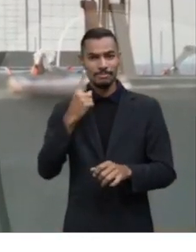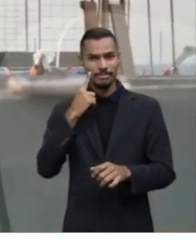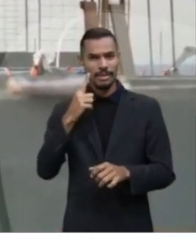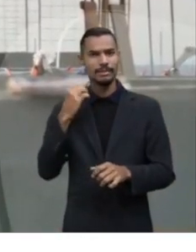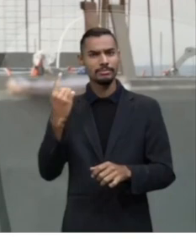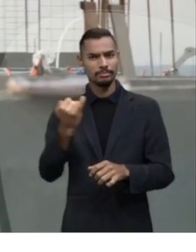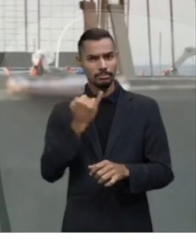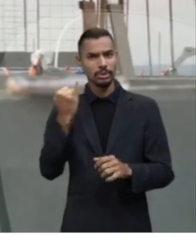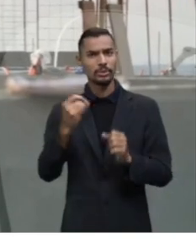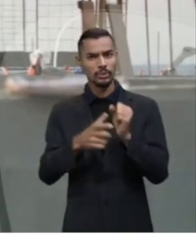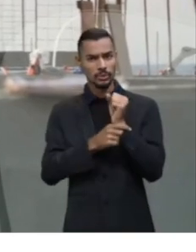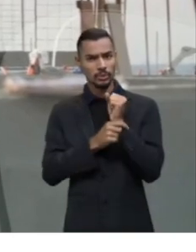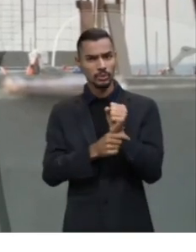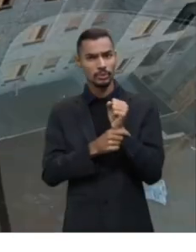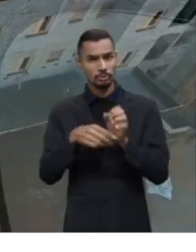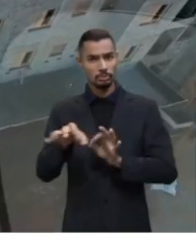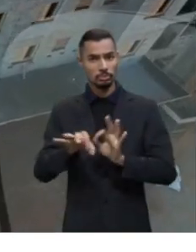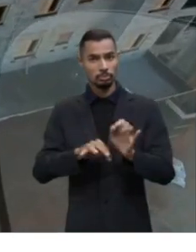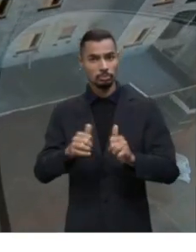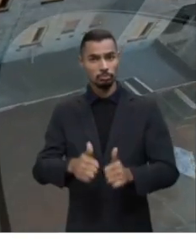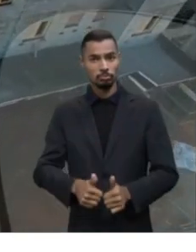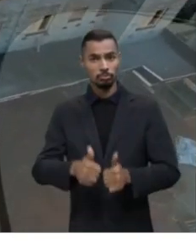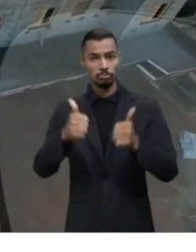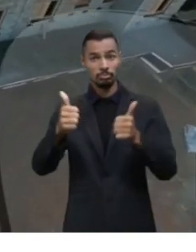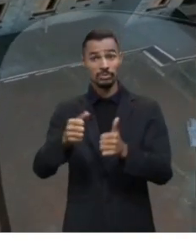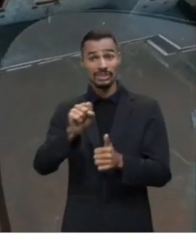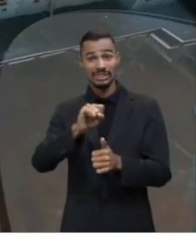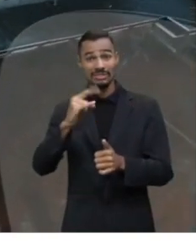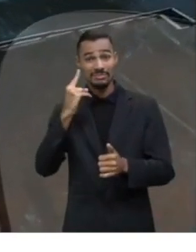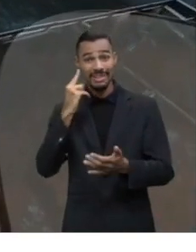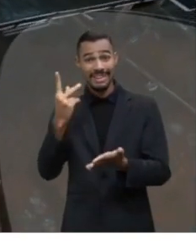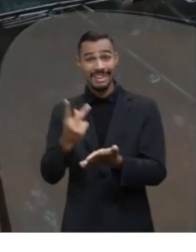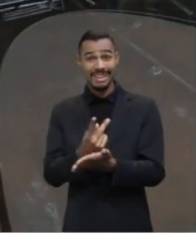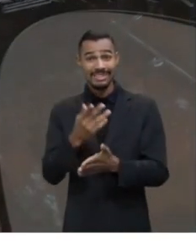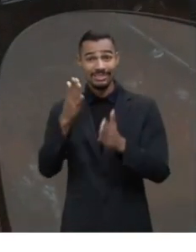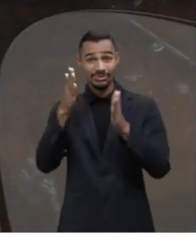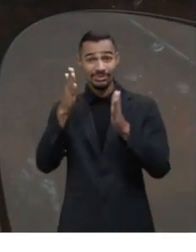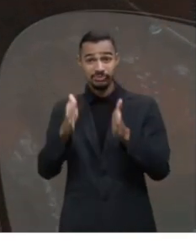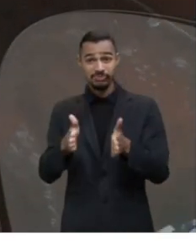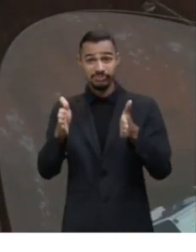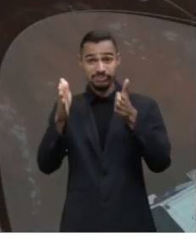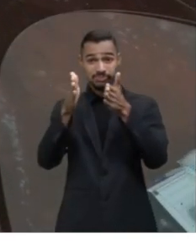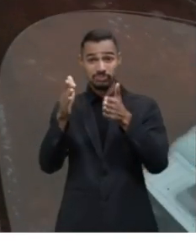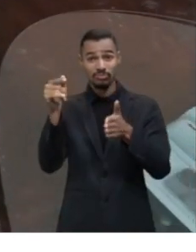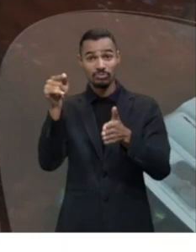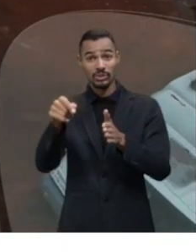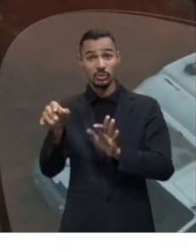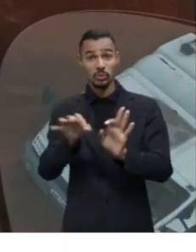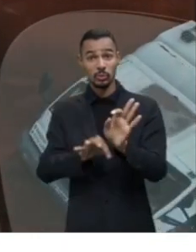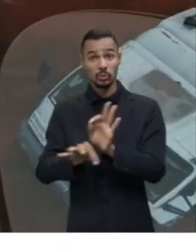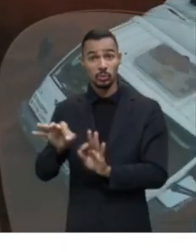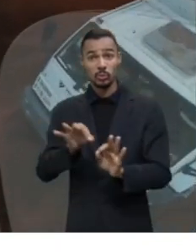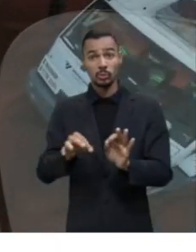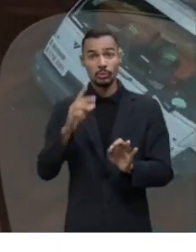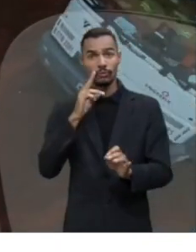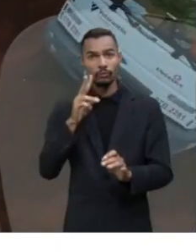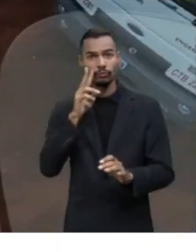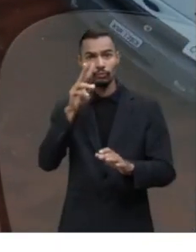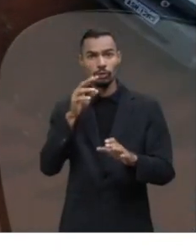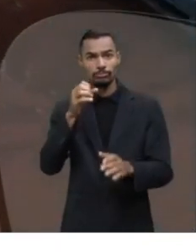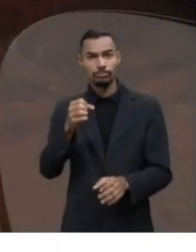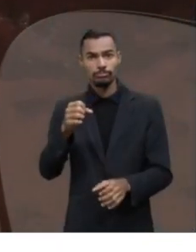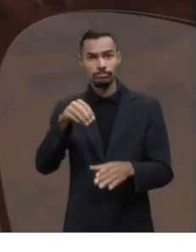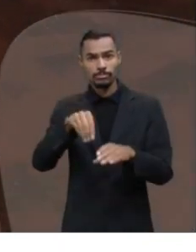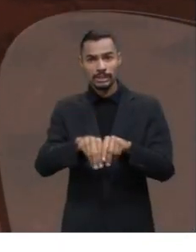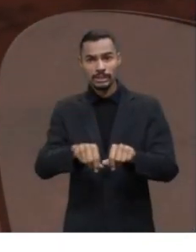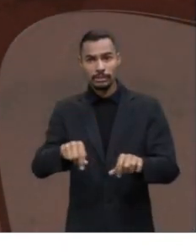segura atesta o sucesso do projeto. Afinal, caso algo esteja errado com as estacas, estruturas que transferem as cargas da